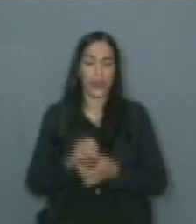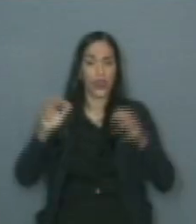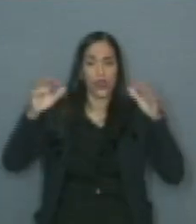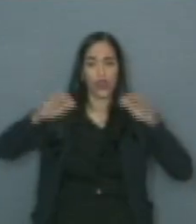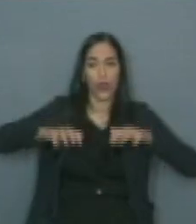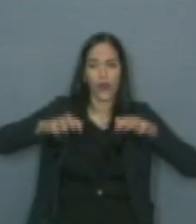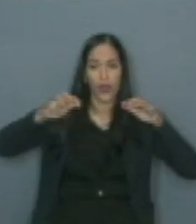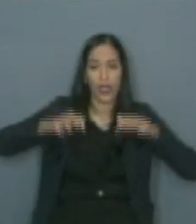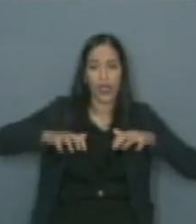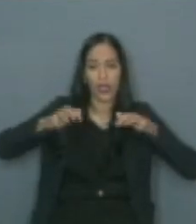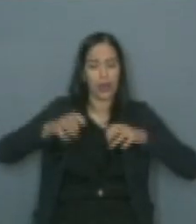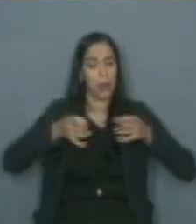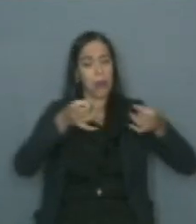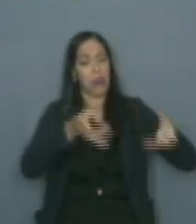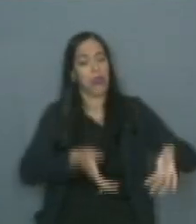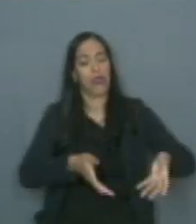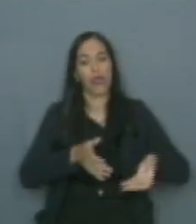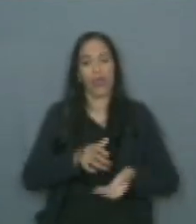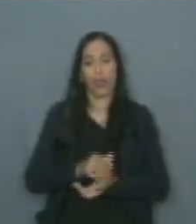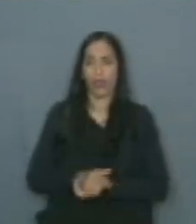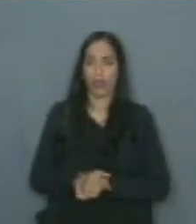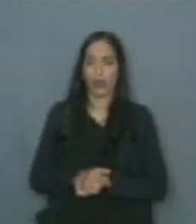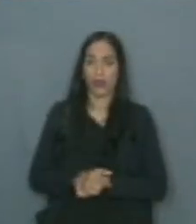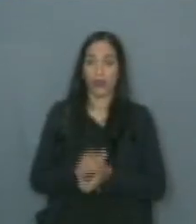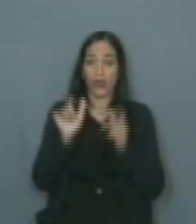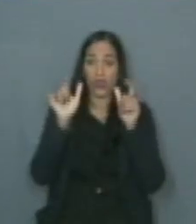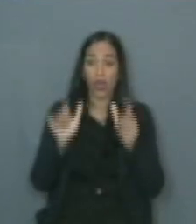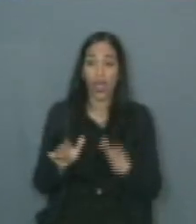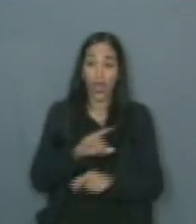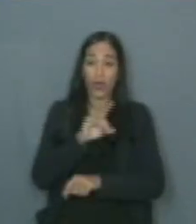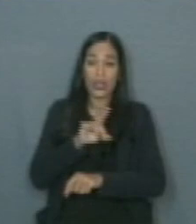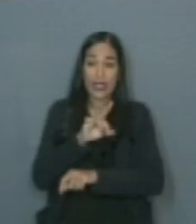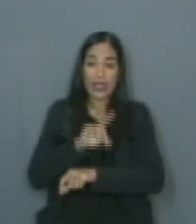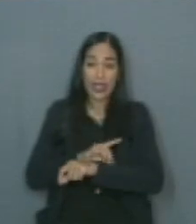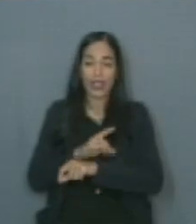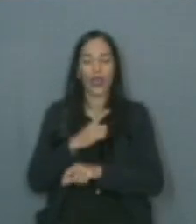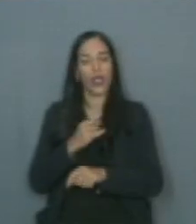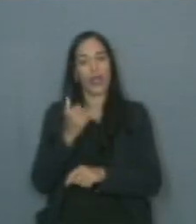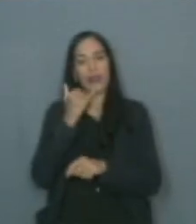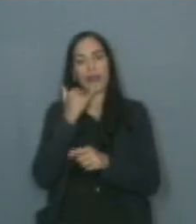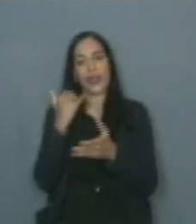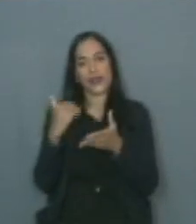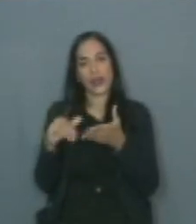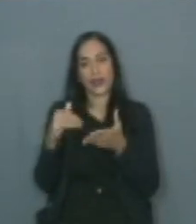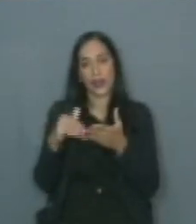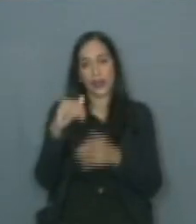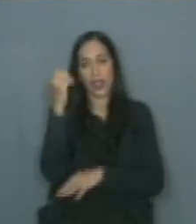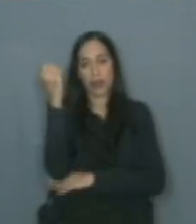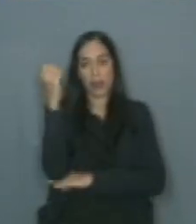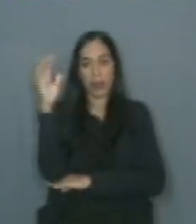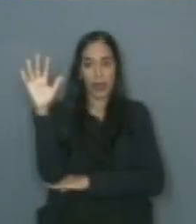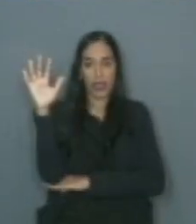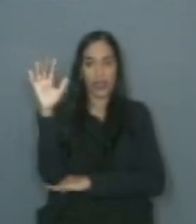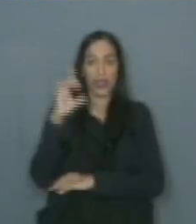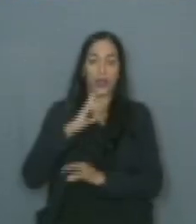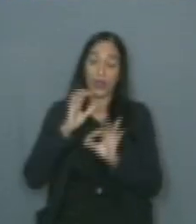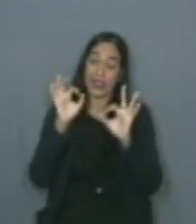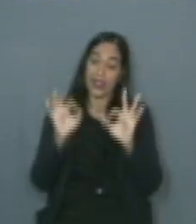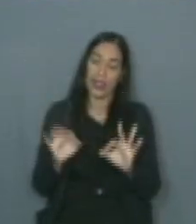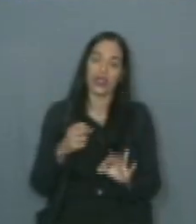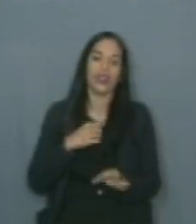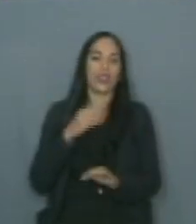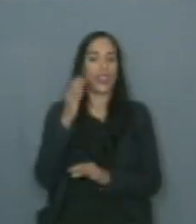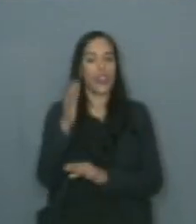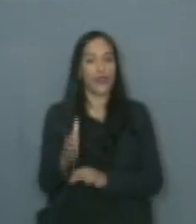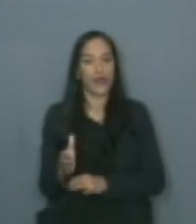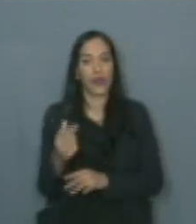Chovendo em cima e aqui estava um poço de dengue. Inclusive eu liguei imediatamente para o secretário de Meio Ambiente e eu tenho certeza que ele deve ter ido lá,